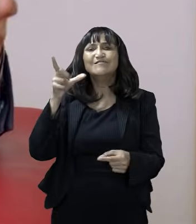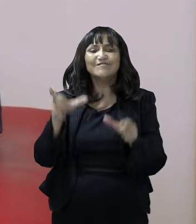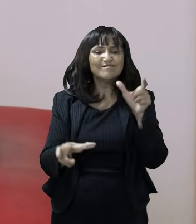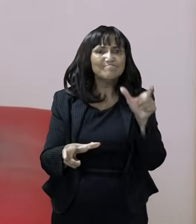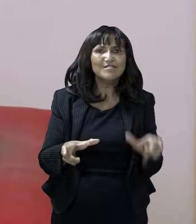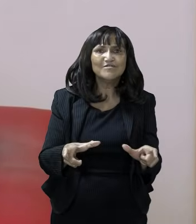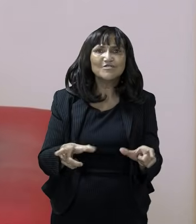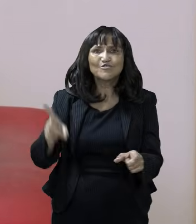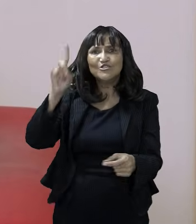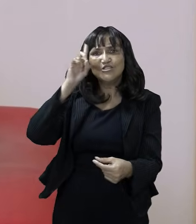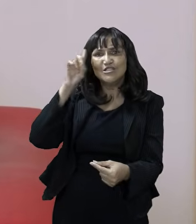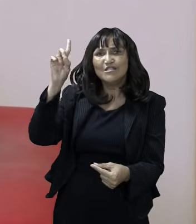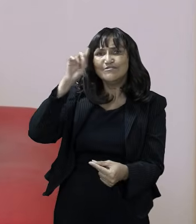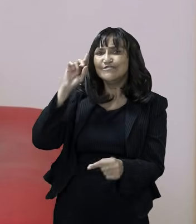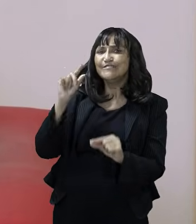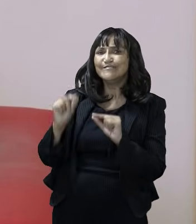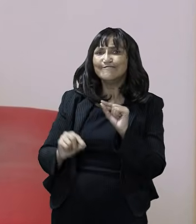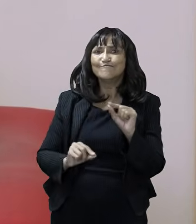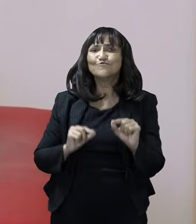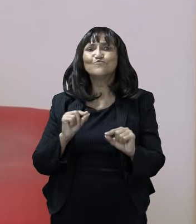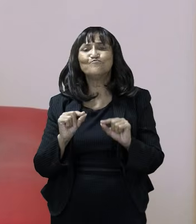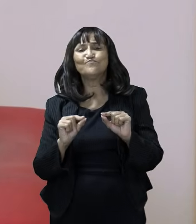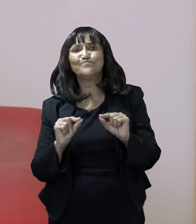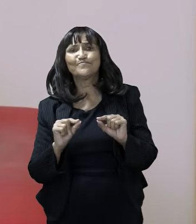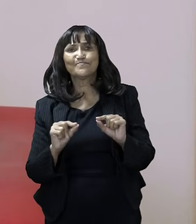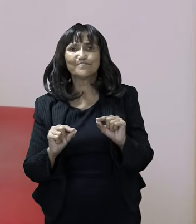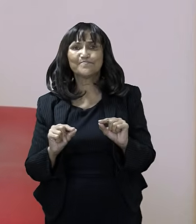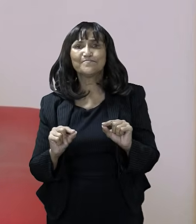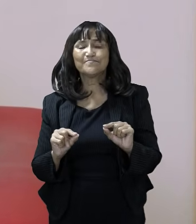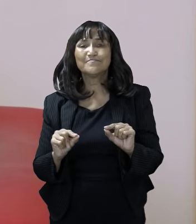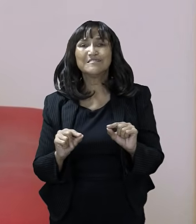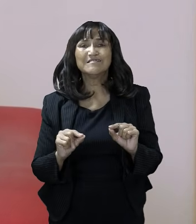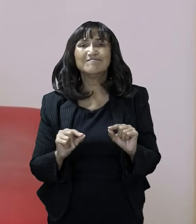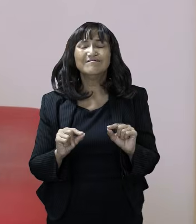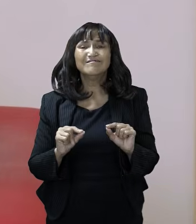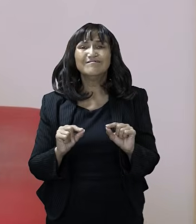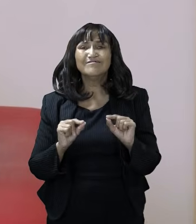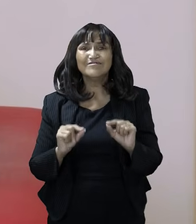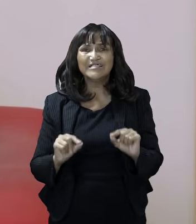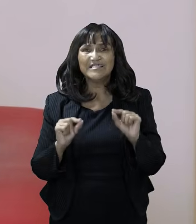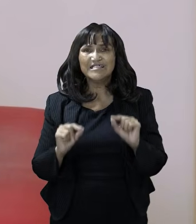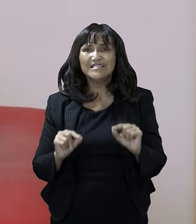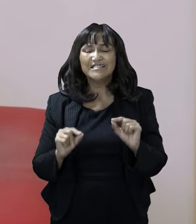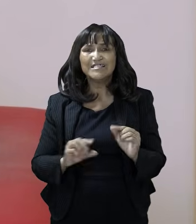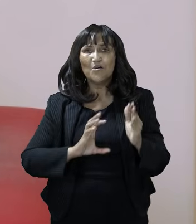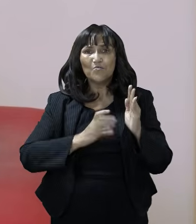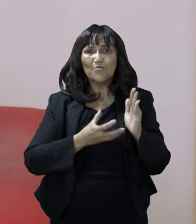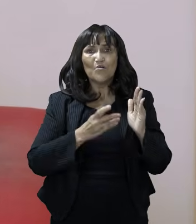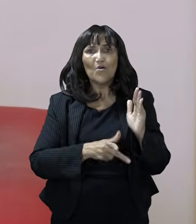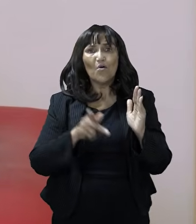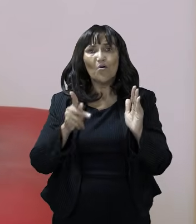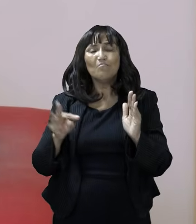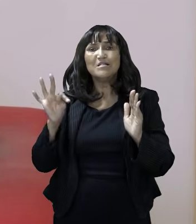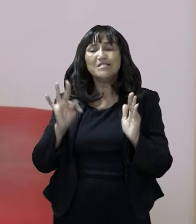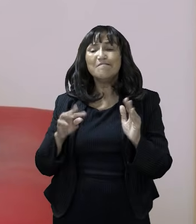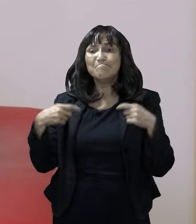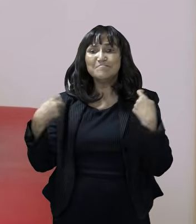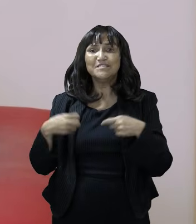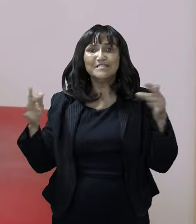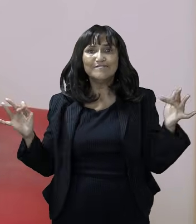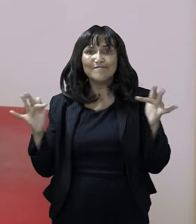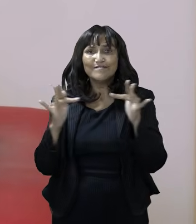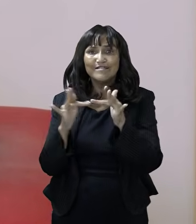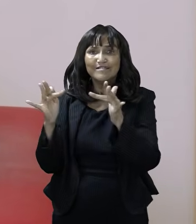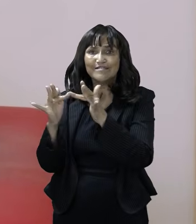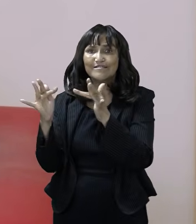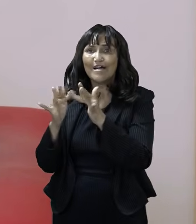no cotidiano, no dia a dia, de meio que falar assim, ó, o PT precisa se reconectar com